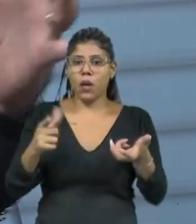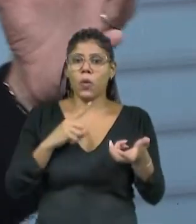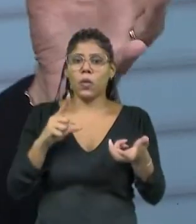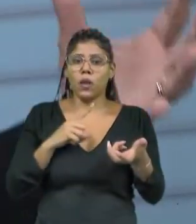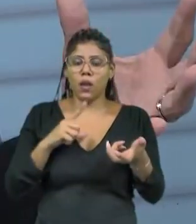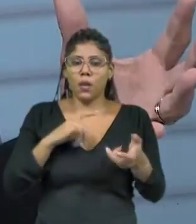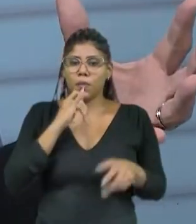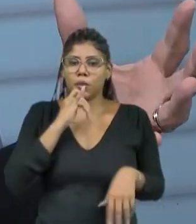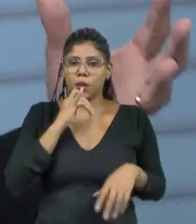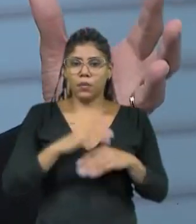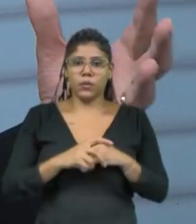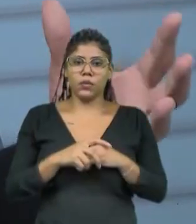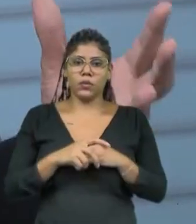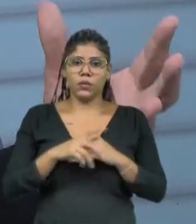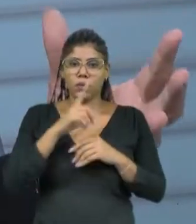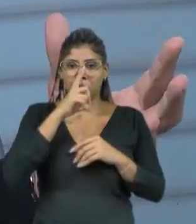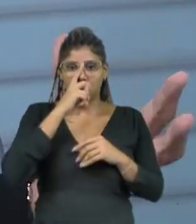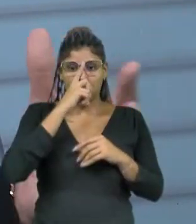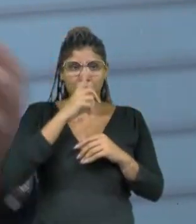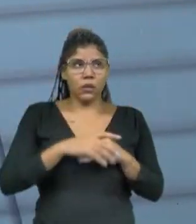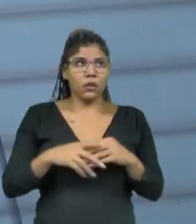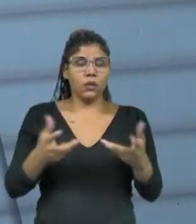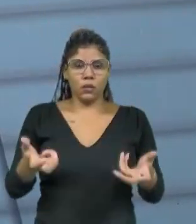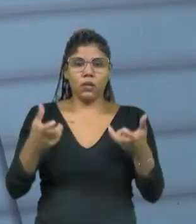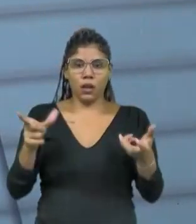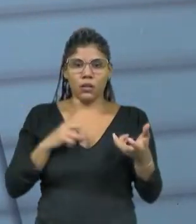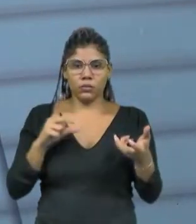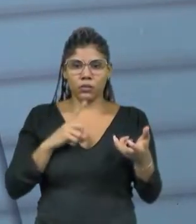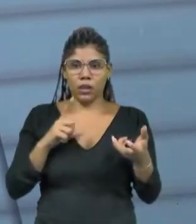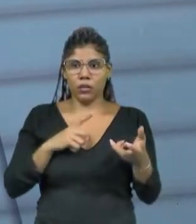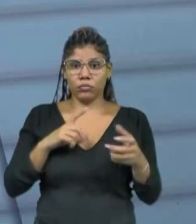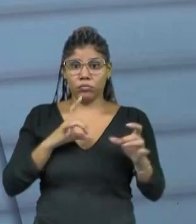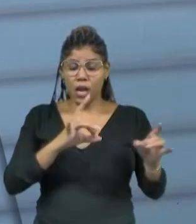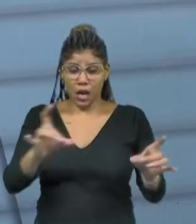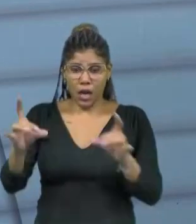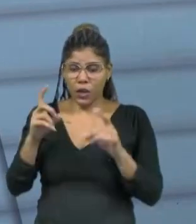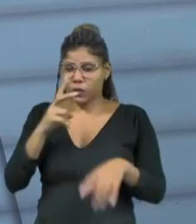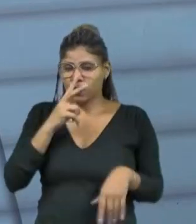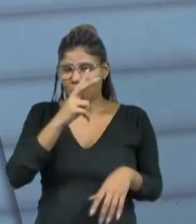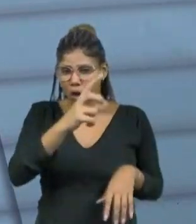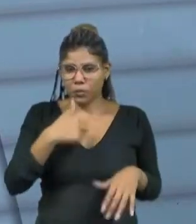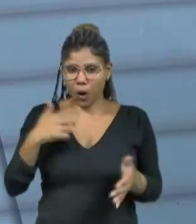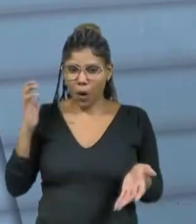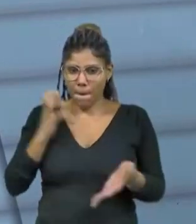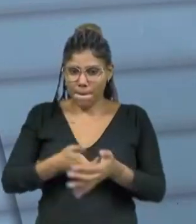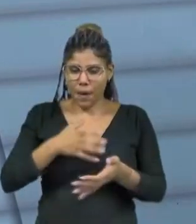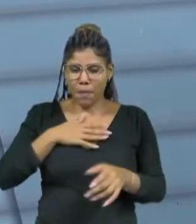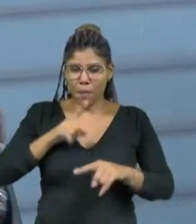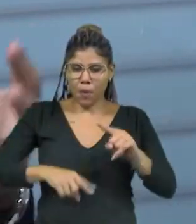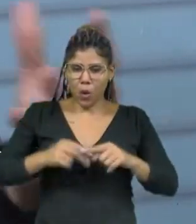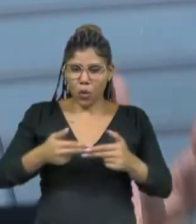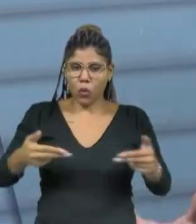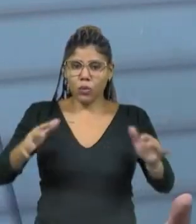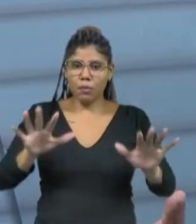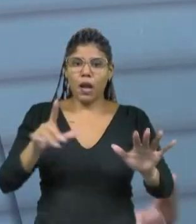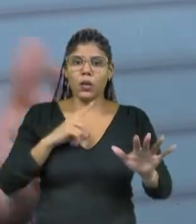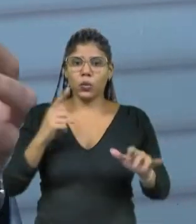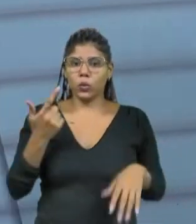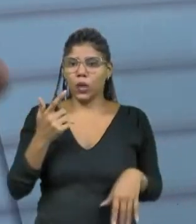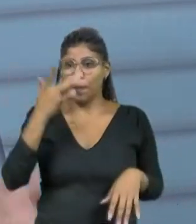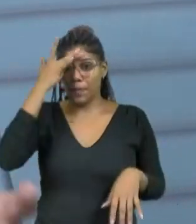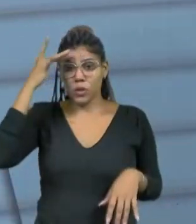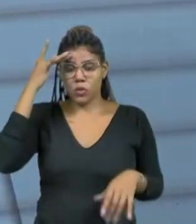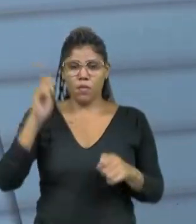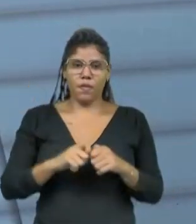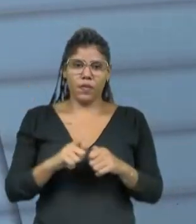mercado, né, grande para comprar meus produtos, né? Eu sou uma empresa, se eu não tenho pessoas para fazer isso? Então,